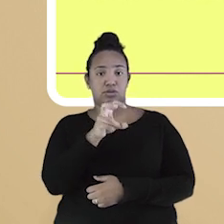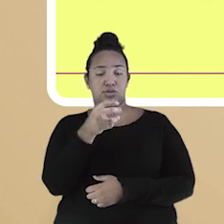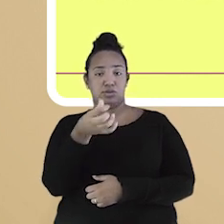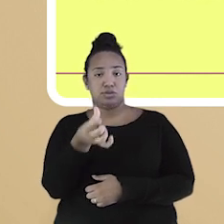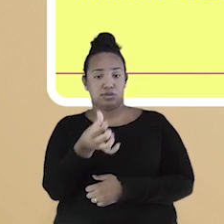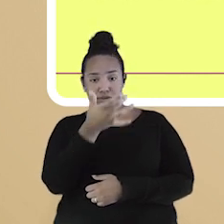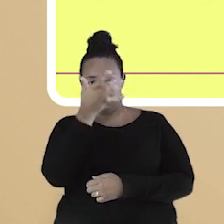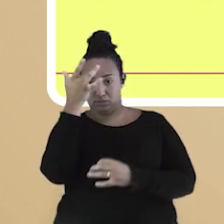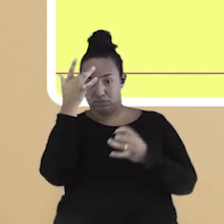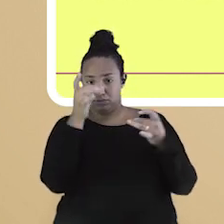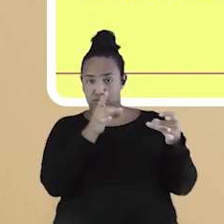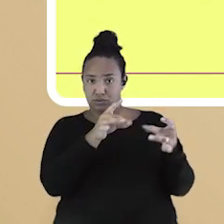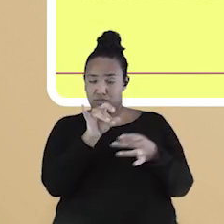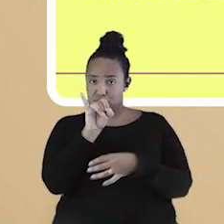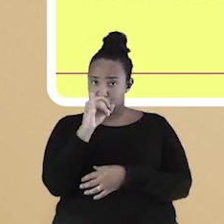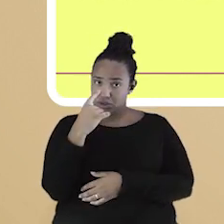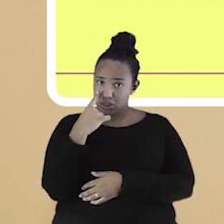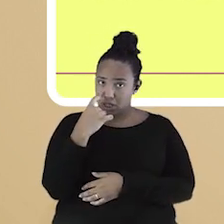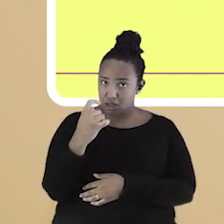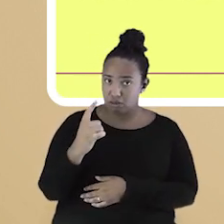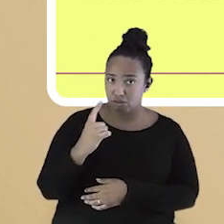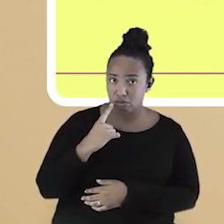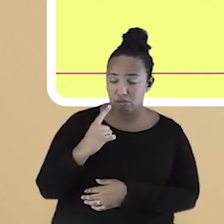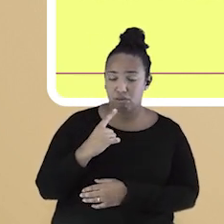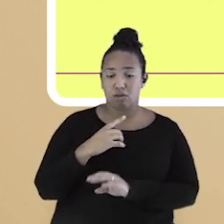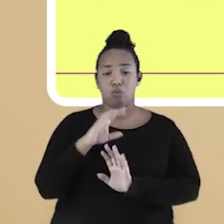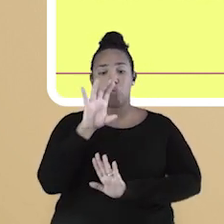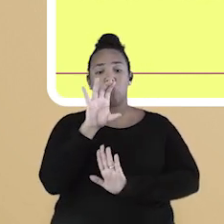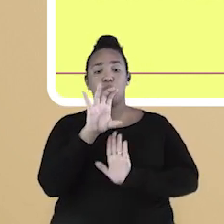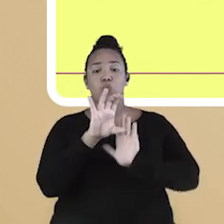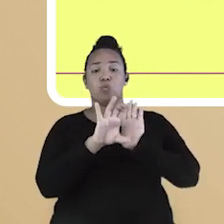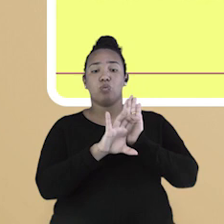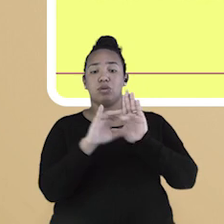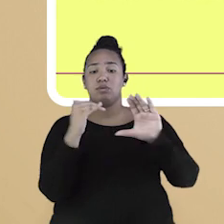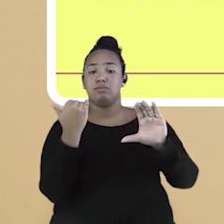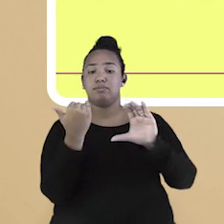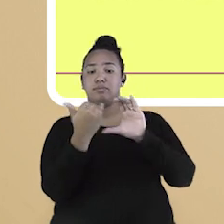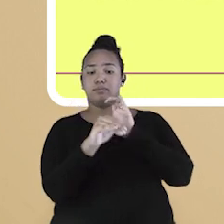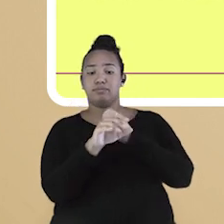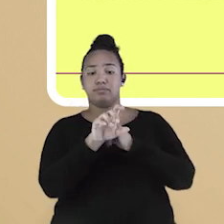Os interessados, favor enviar seus currículos para o e-mail